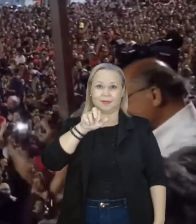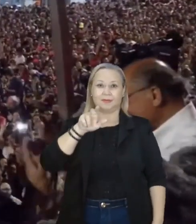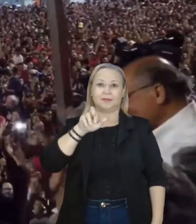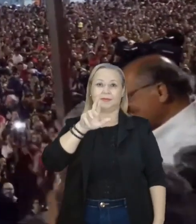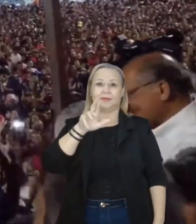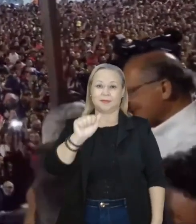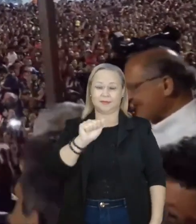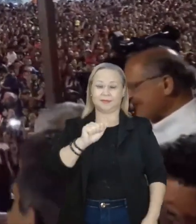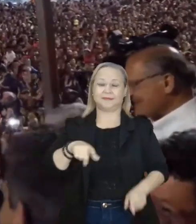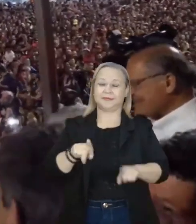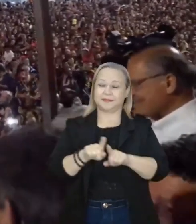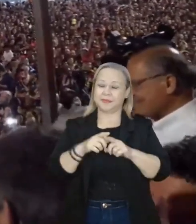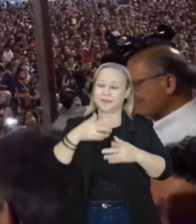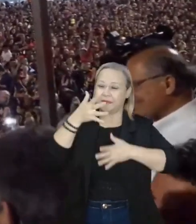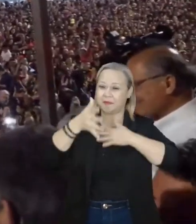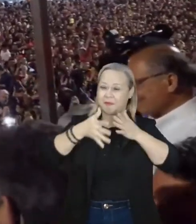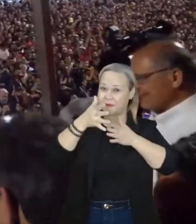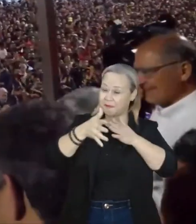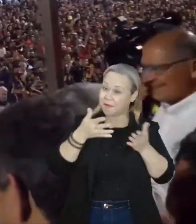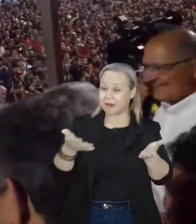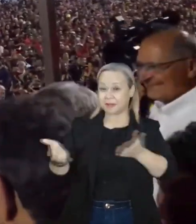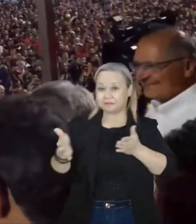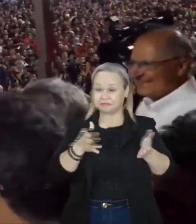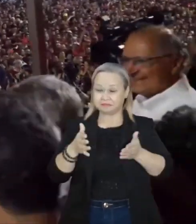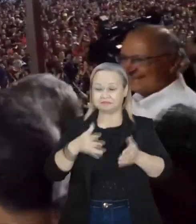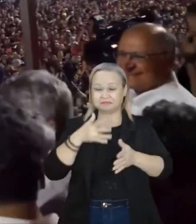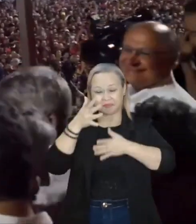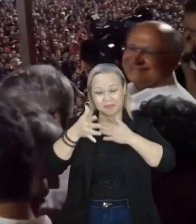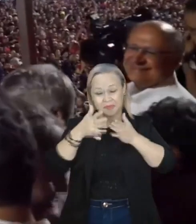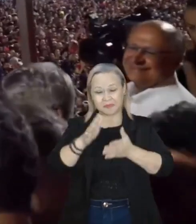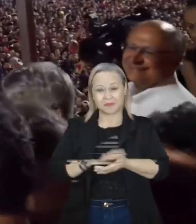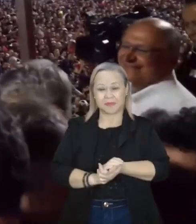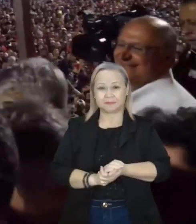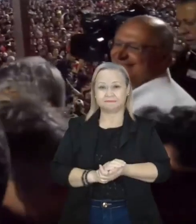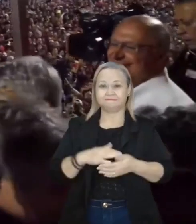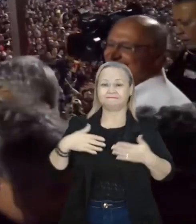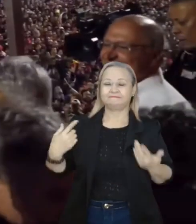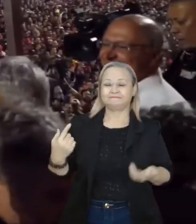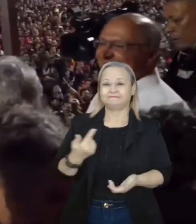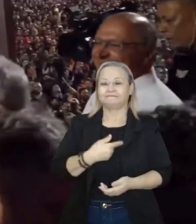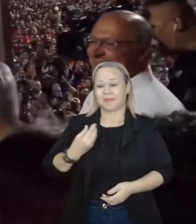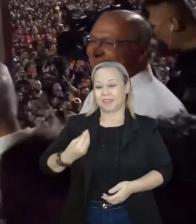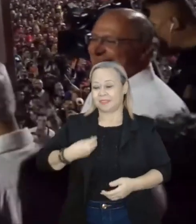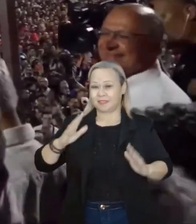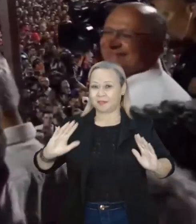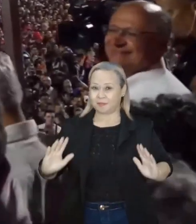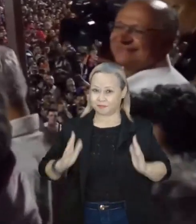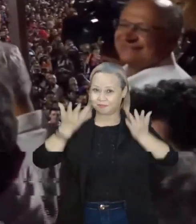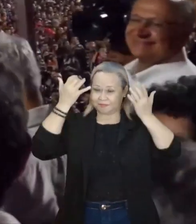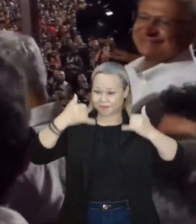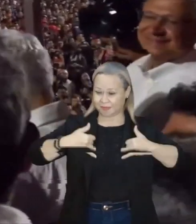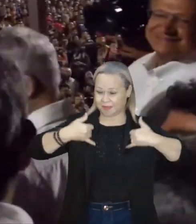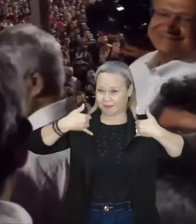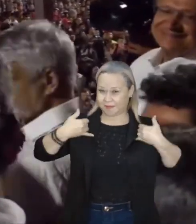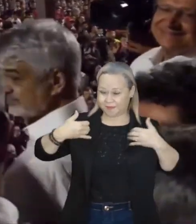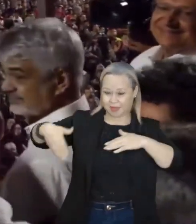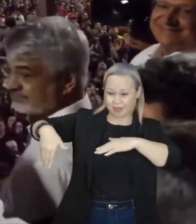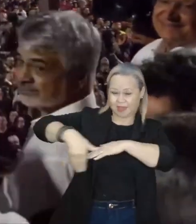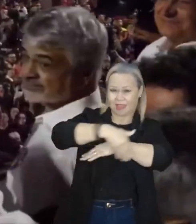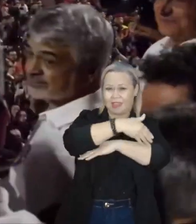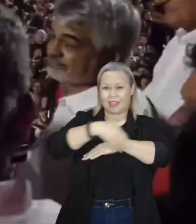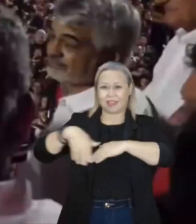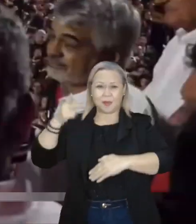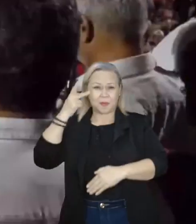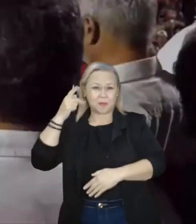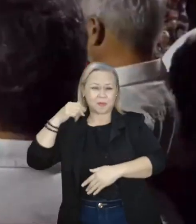E eu vou falando aqui conforme o pessoal vai falando. Mas, gente, nós estamos numa festa aqui. A Avenida Paulista é muito grande,